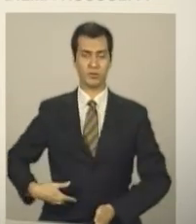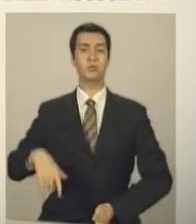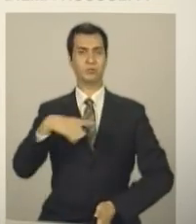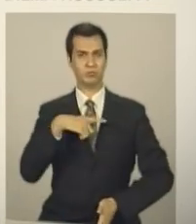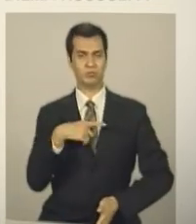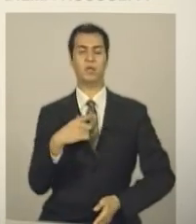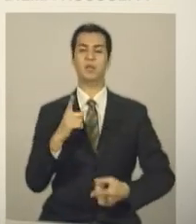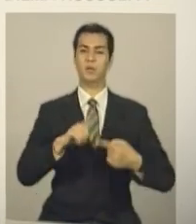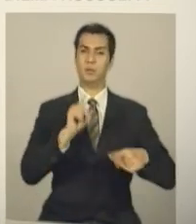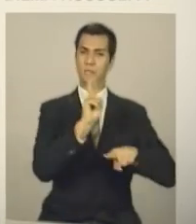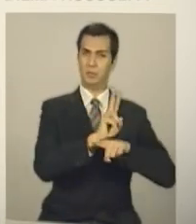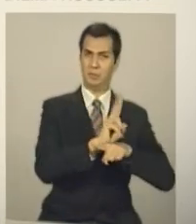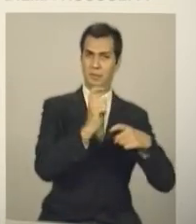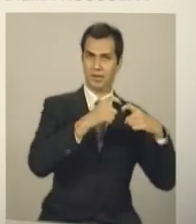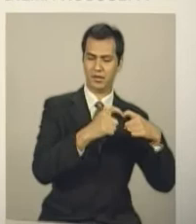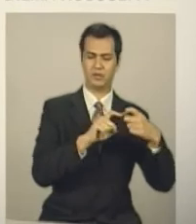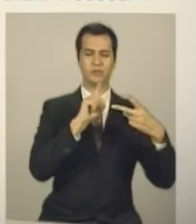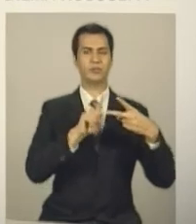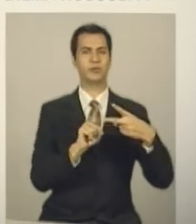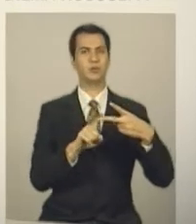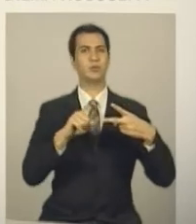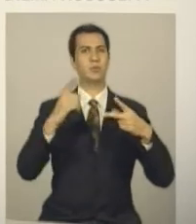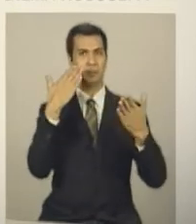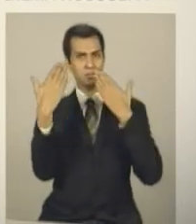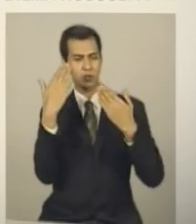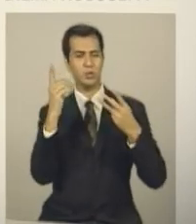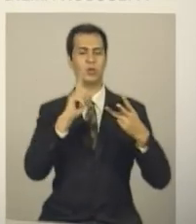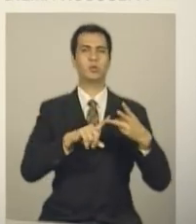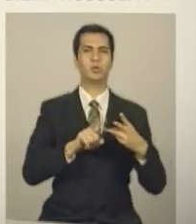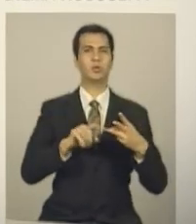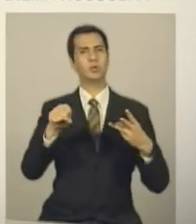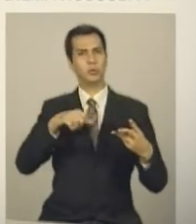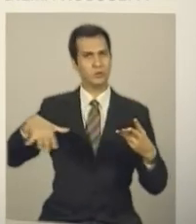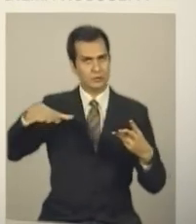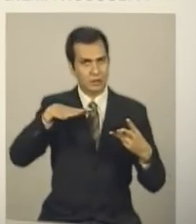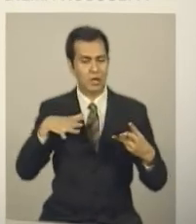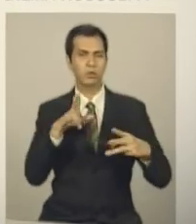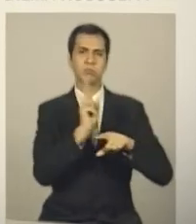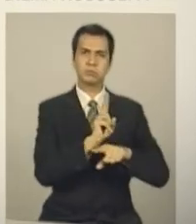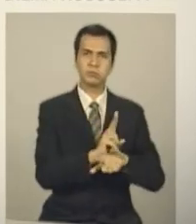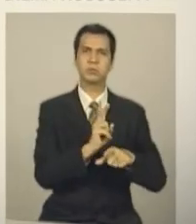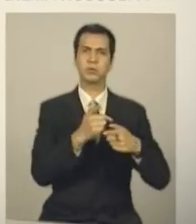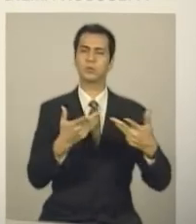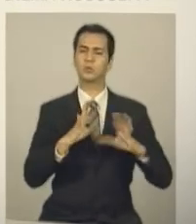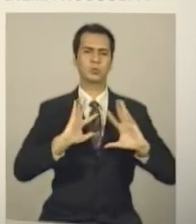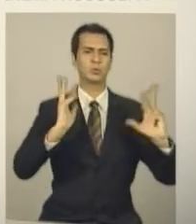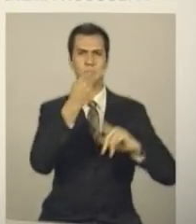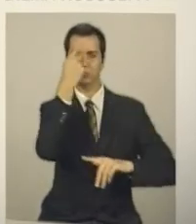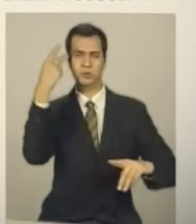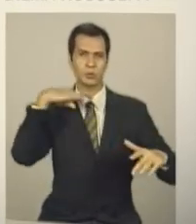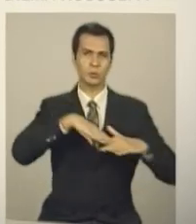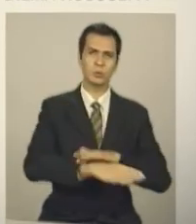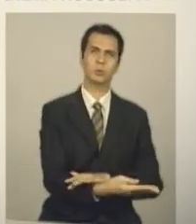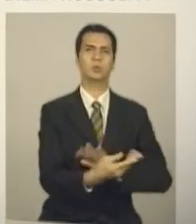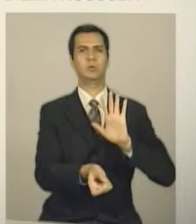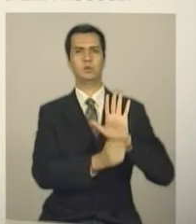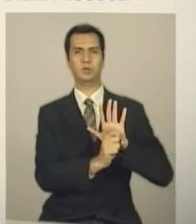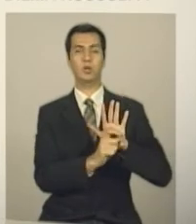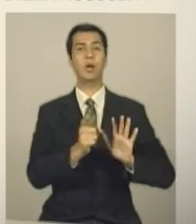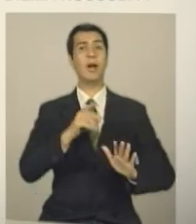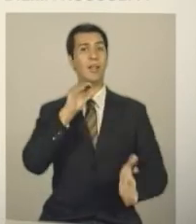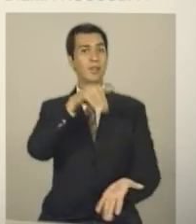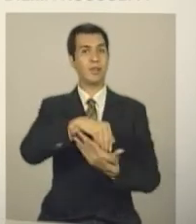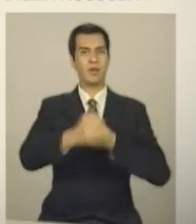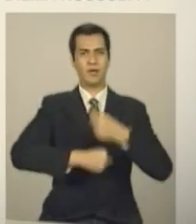social e psicológico permanente aos dependentes químicos até 2014 vamos saltar para pelo